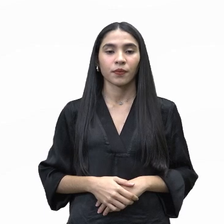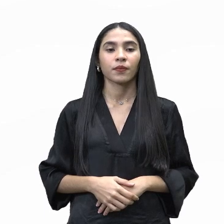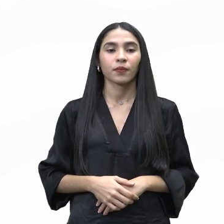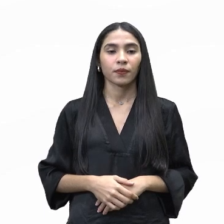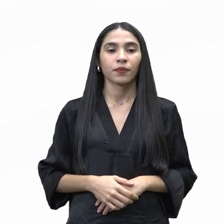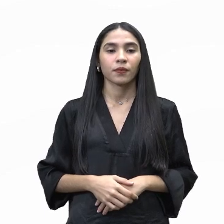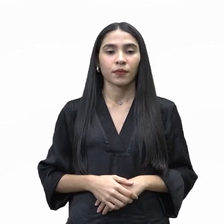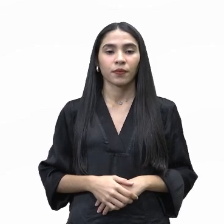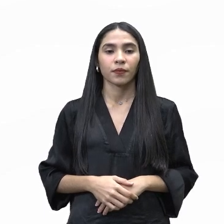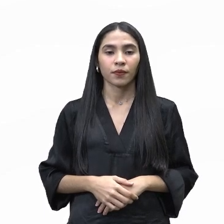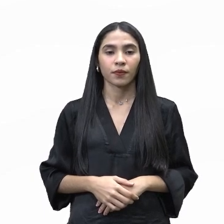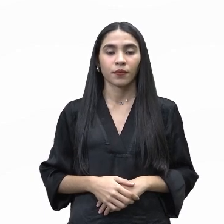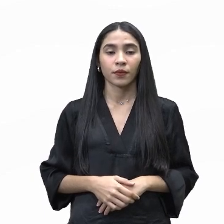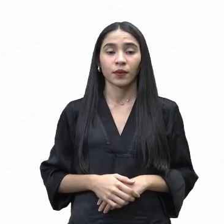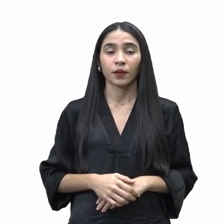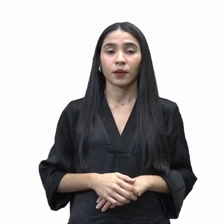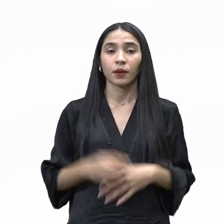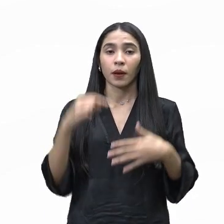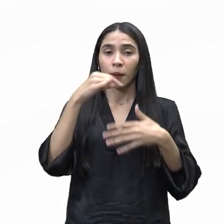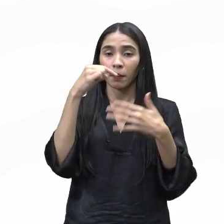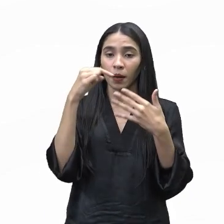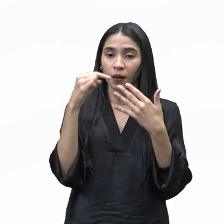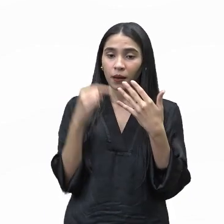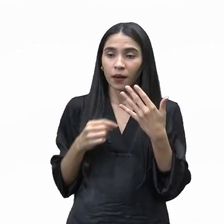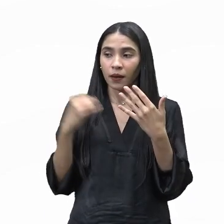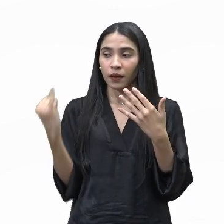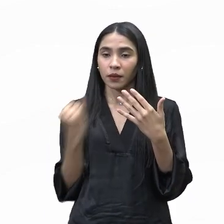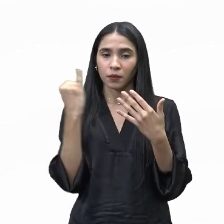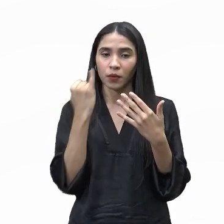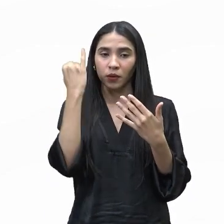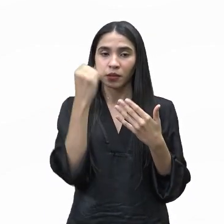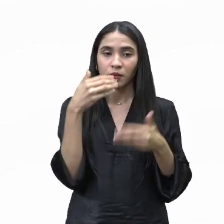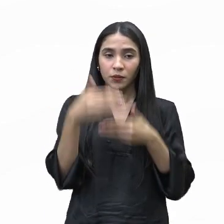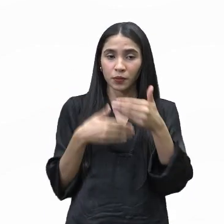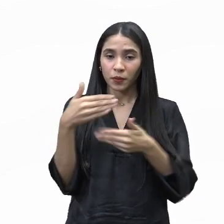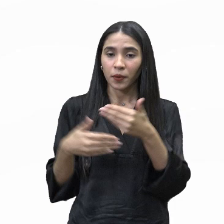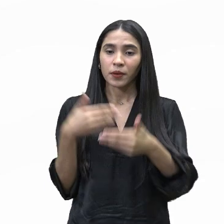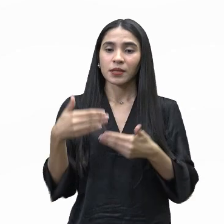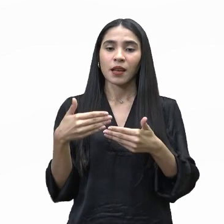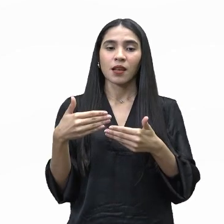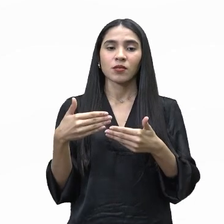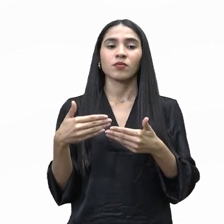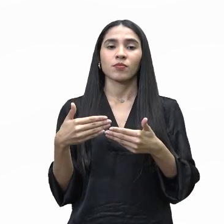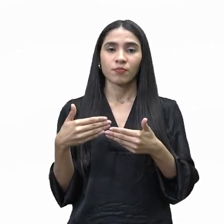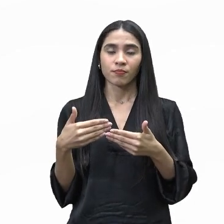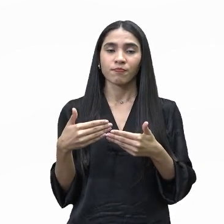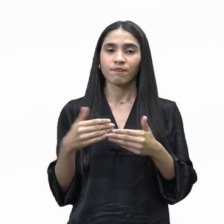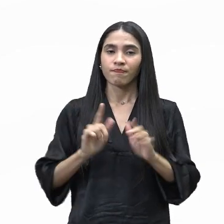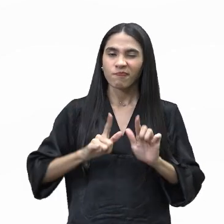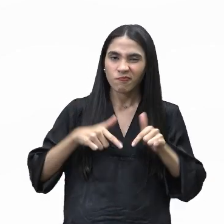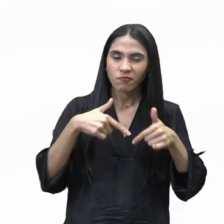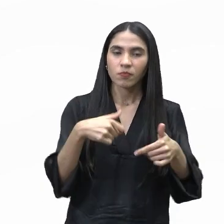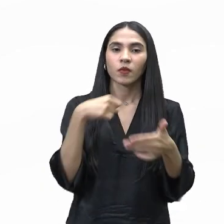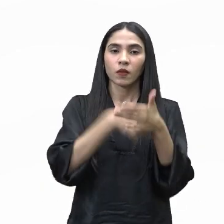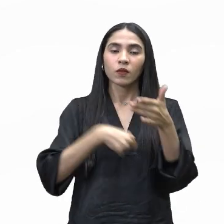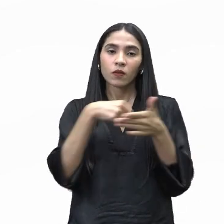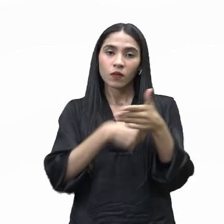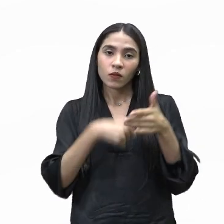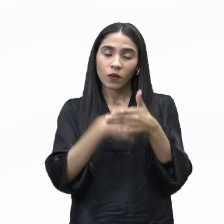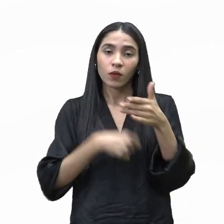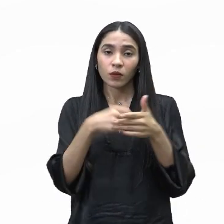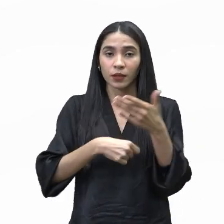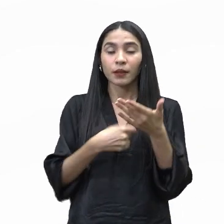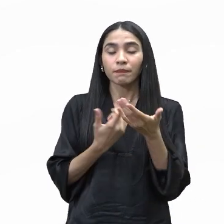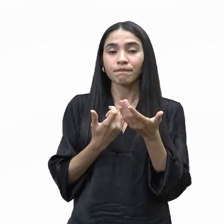alguns pontos, né, importantes nesse processo de luta, né, das mulheres pelos